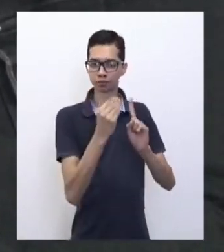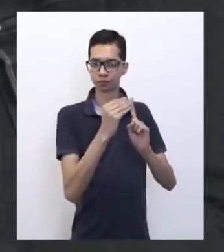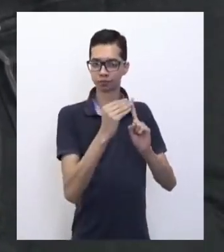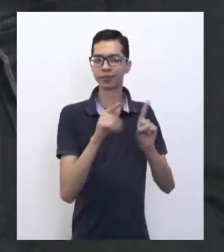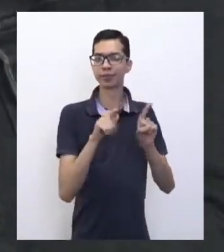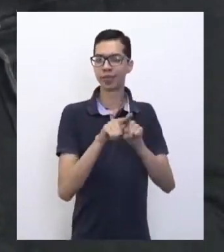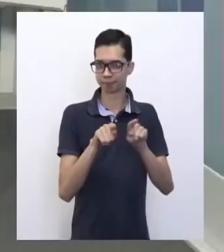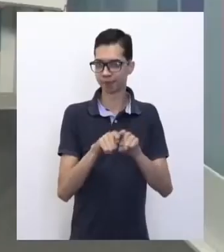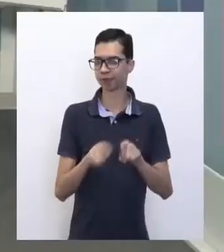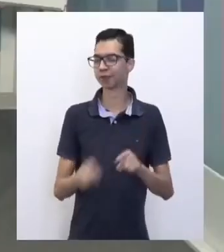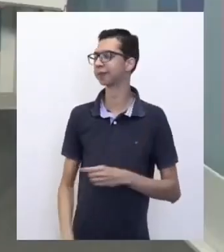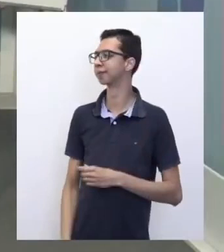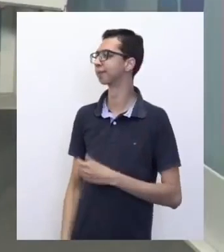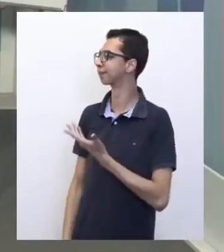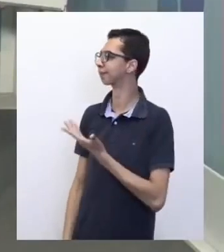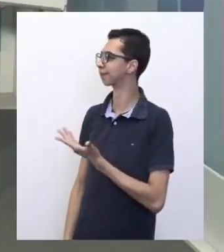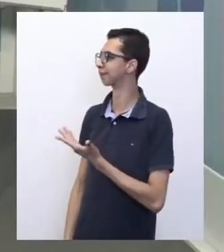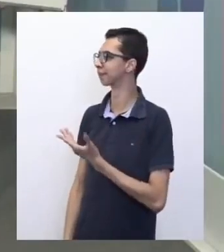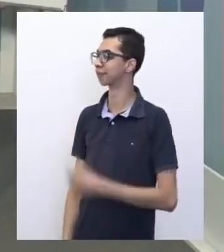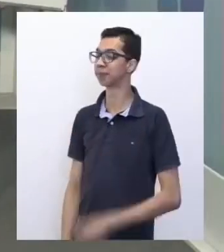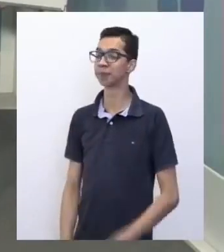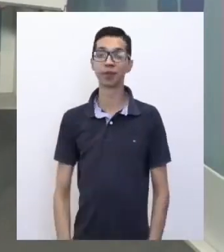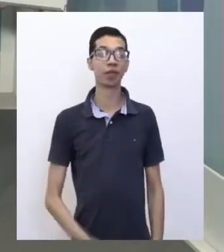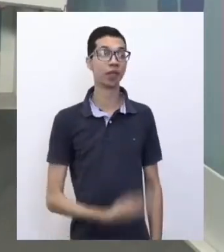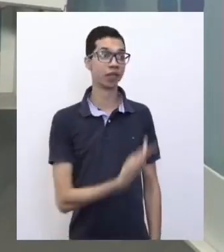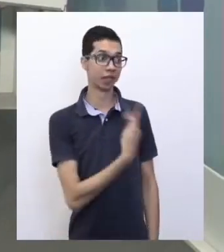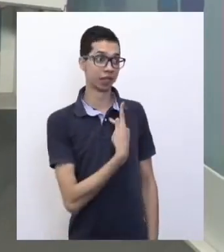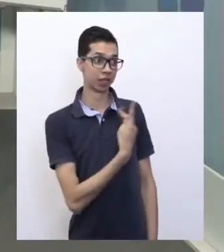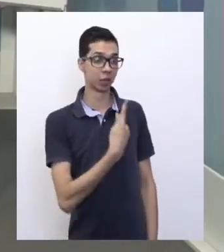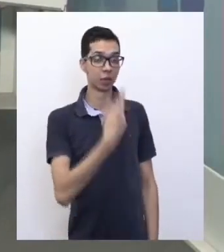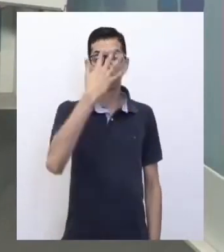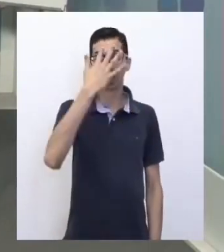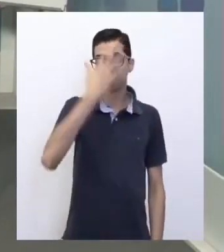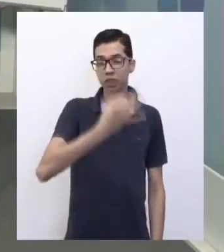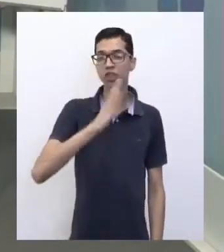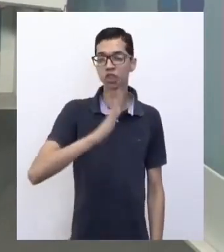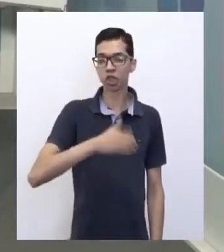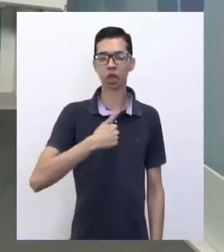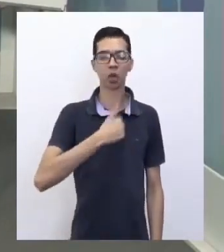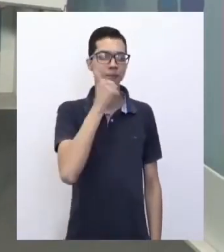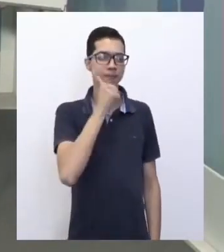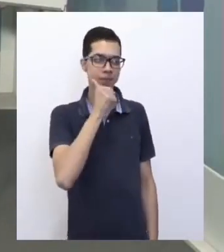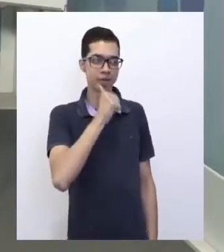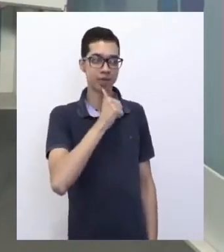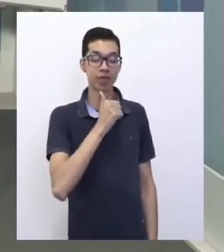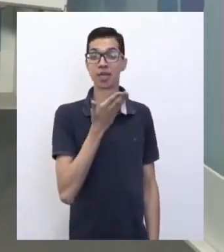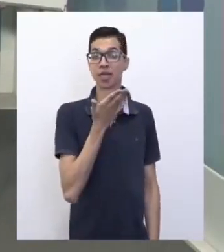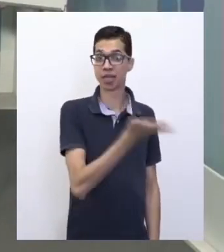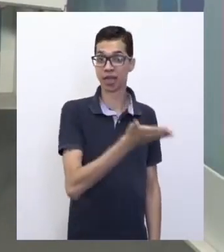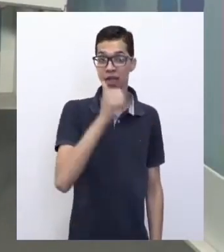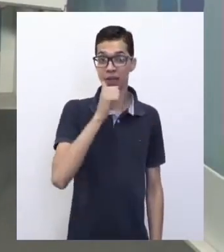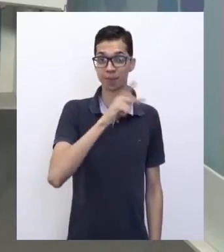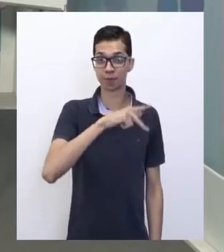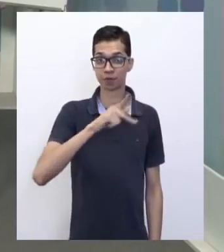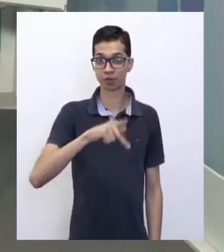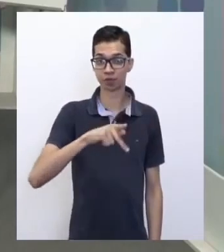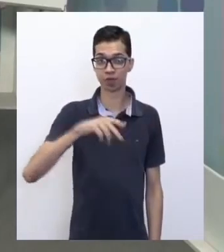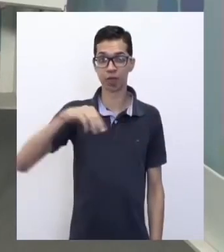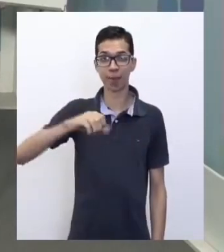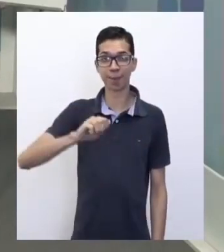E eu e a professora Márcia, a gente decidiu que eu vou ser uma menina. E a professora Márcia vai ser um mocinho.